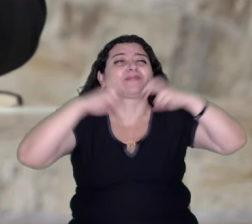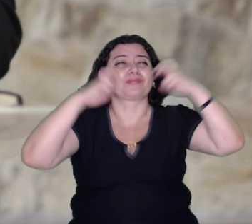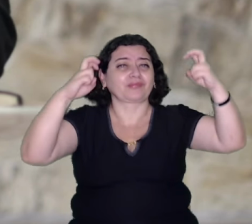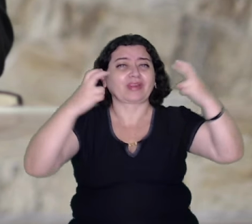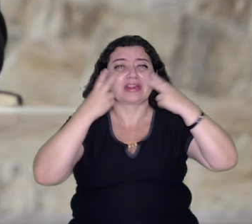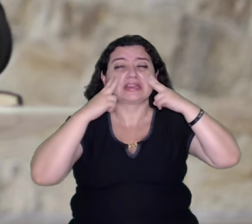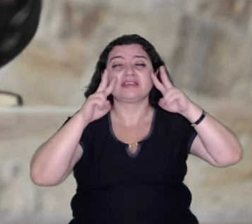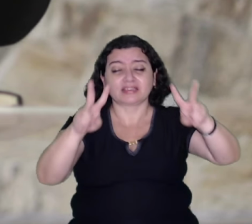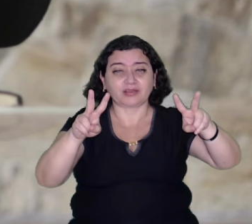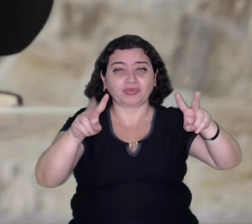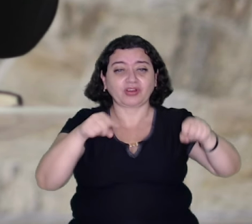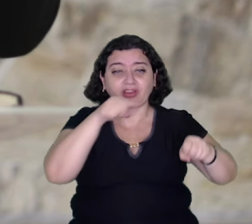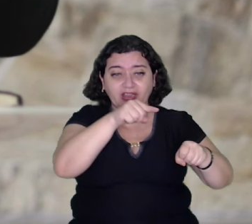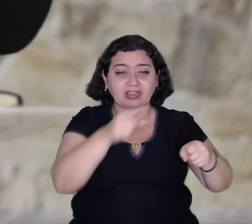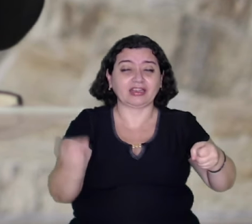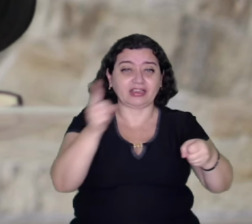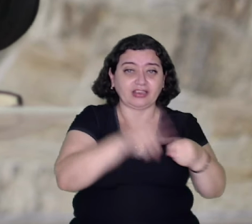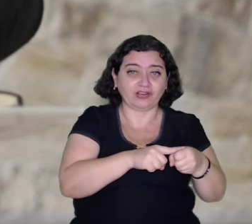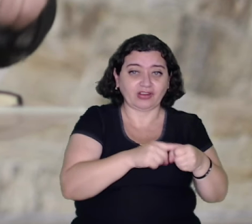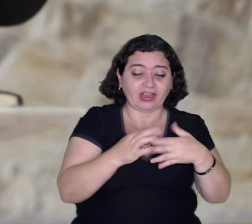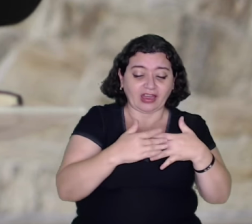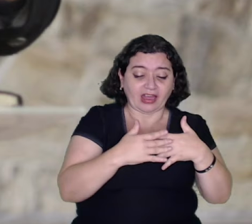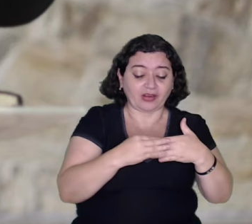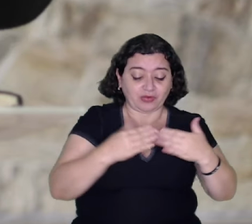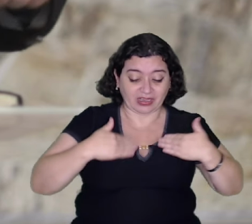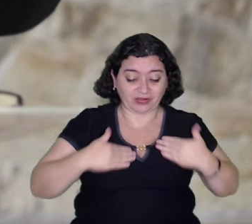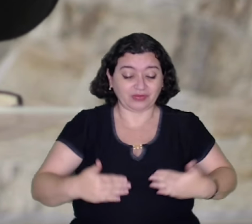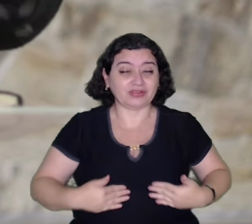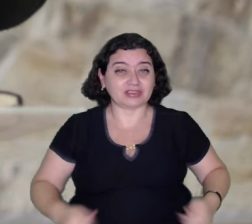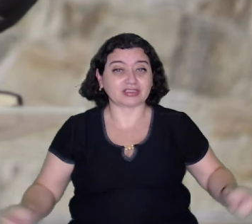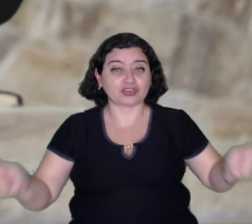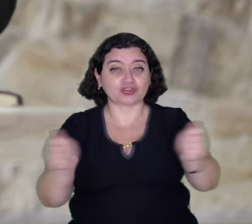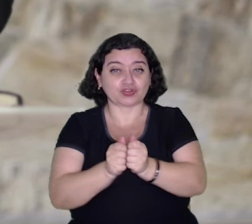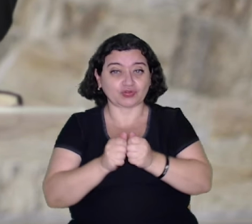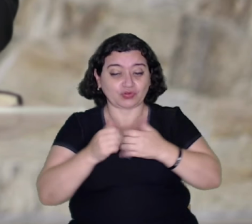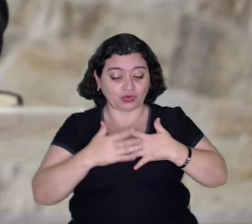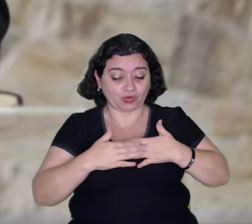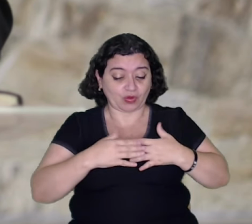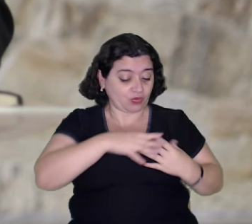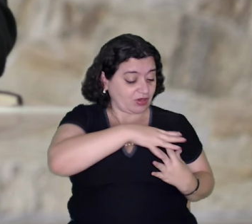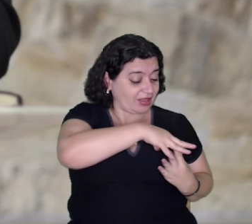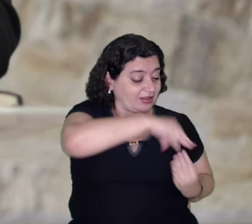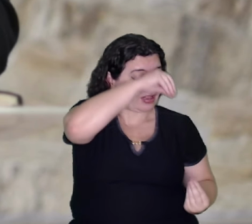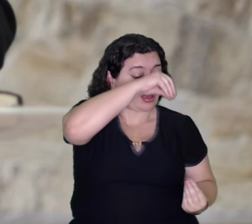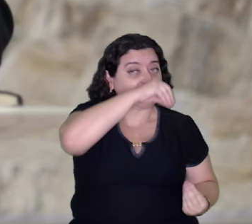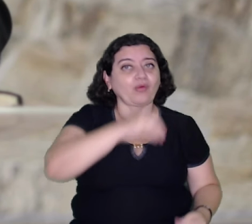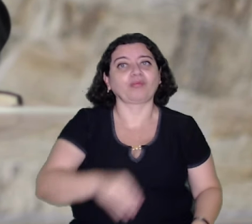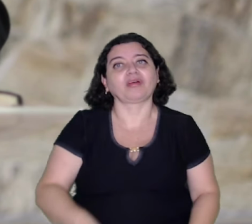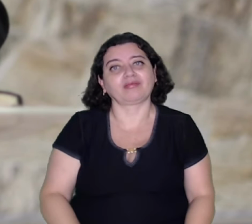que voltou, a cura física veio juntamente com a cura da sua alma.